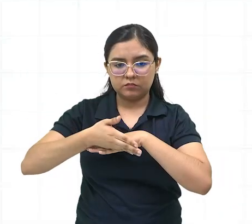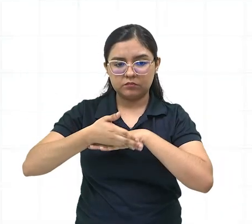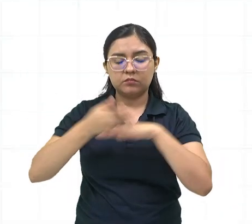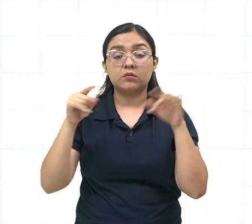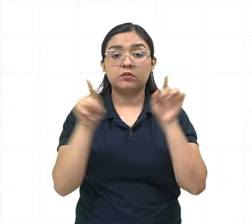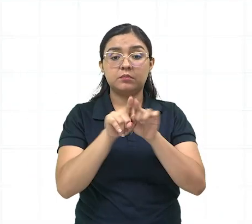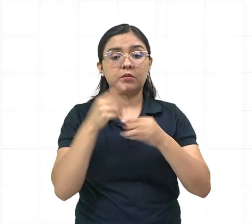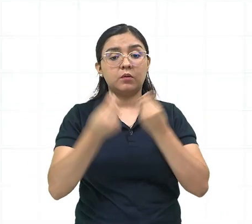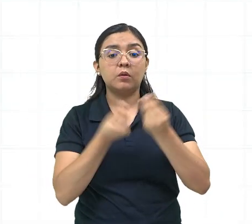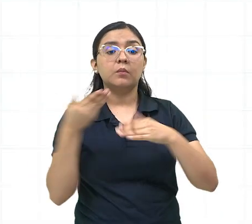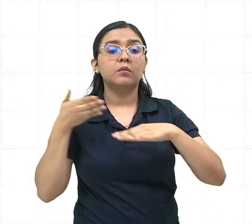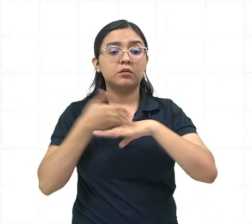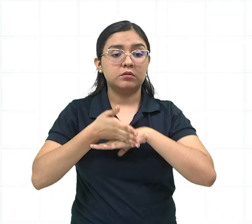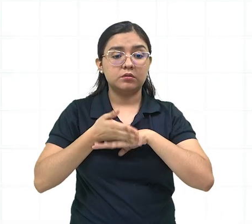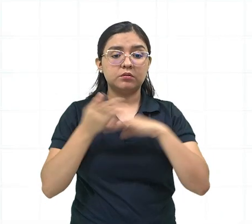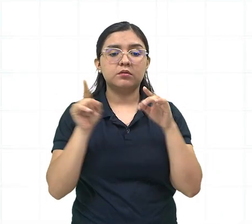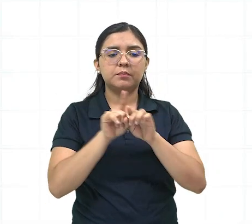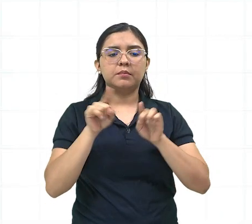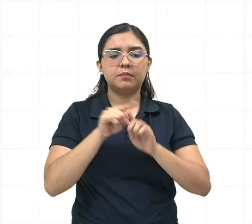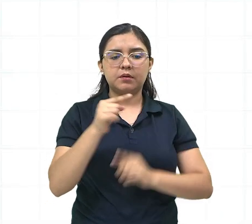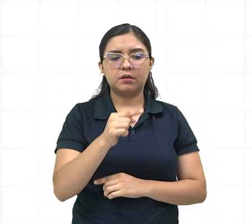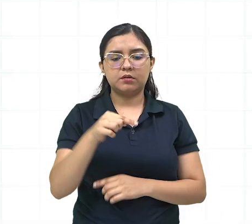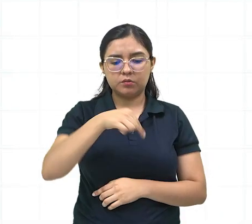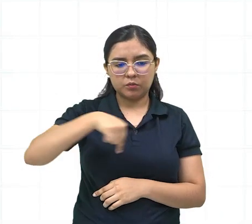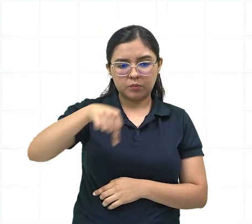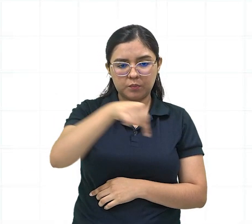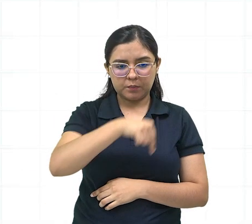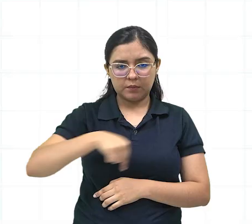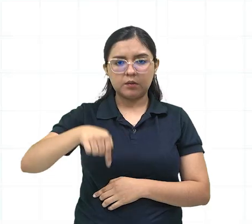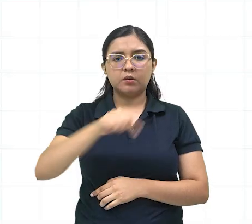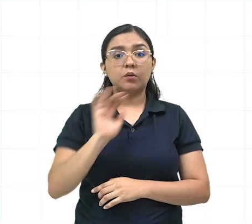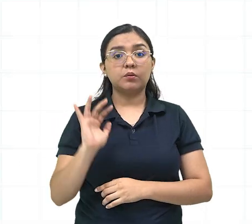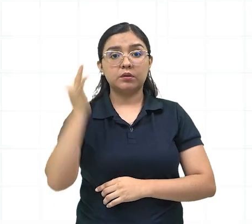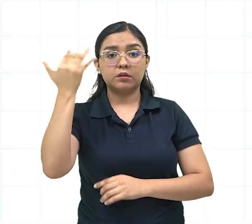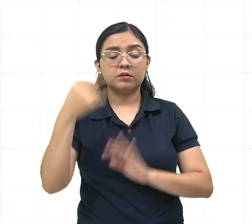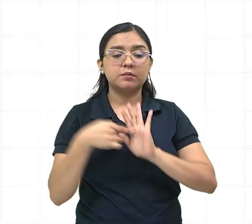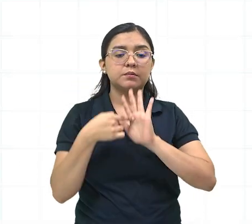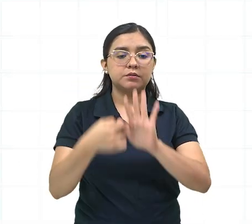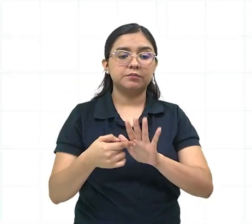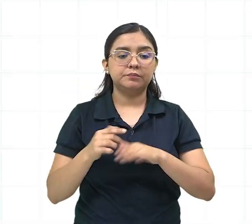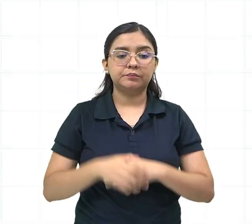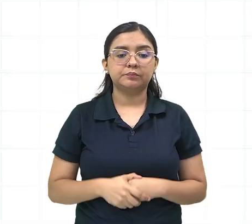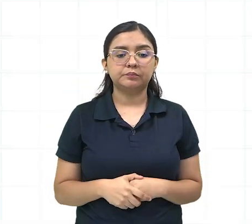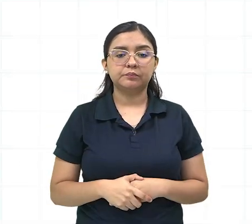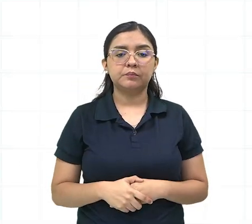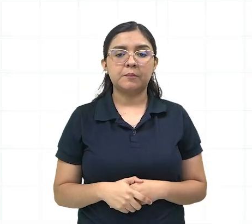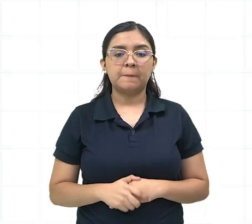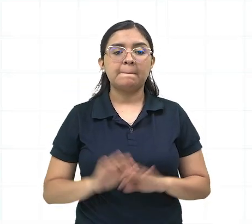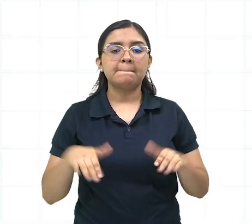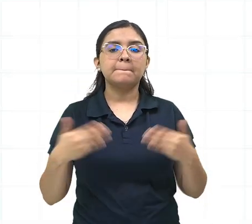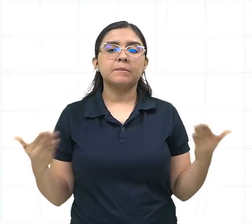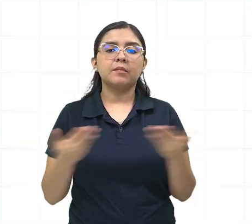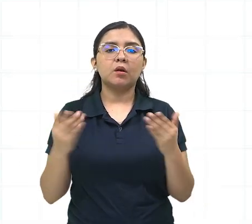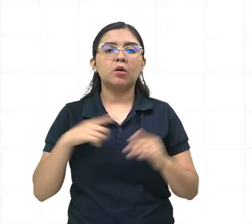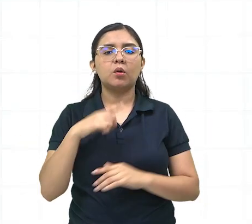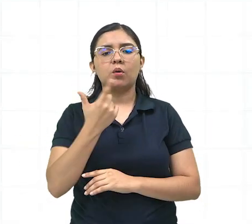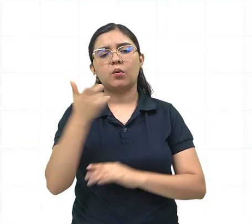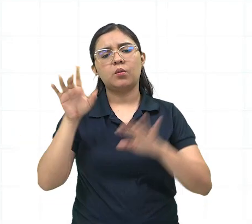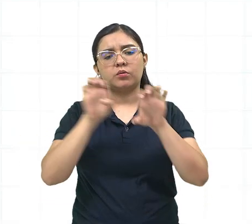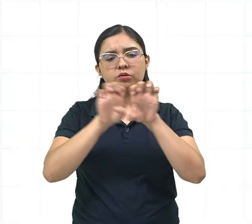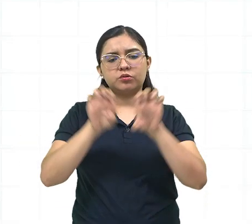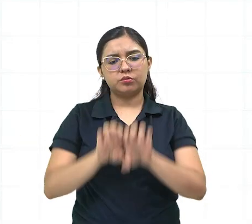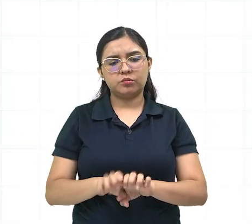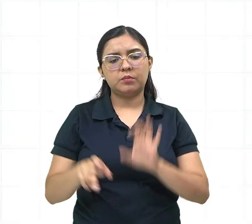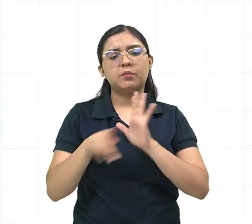é feito, e aqui no meio, onde acontece a ação cênica. Vamos ver agora uma outra estrutura